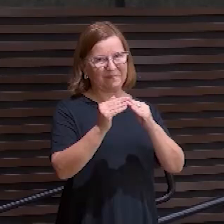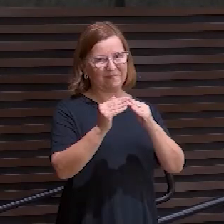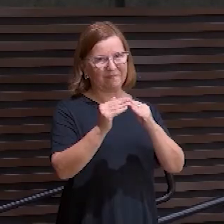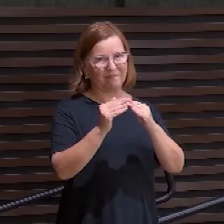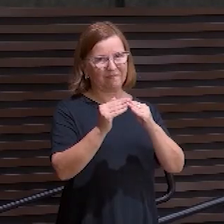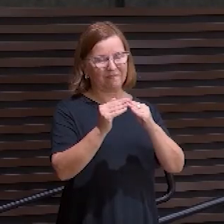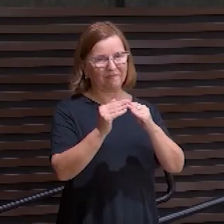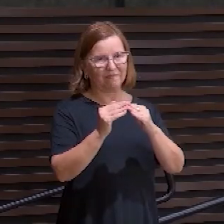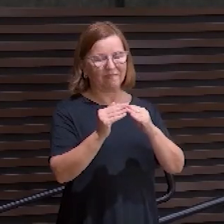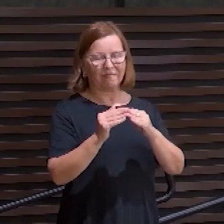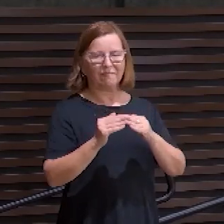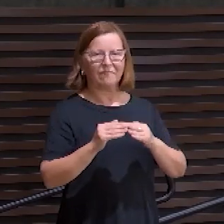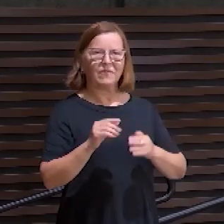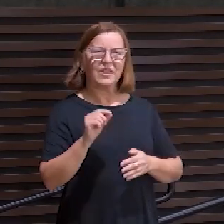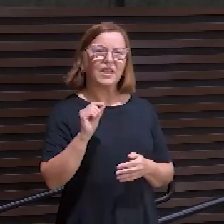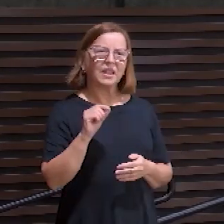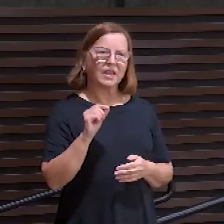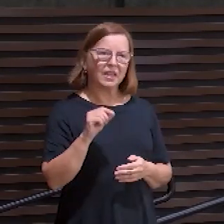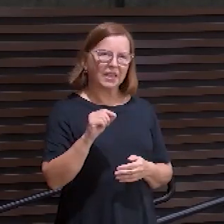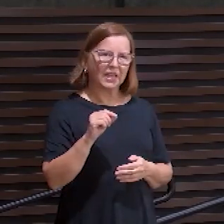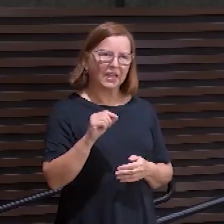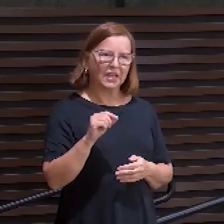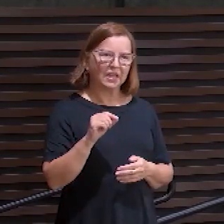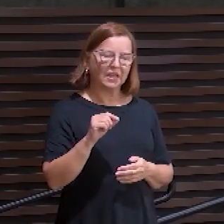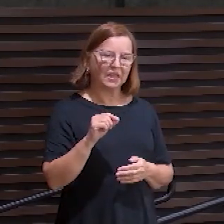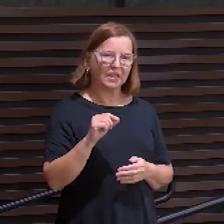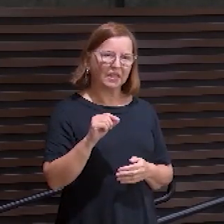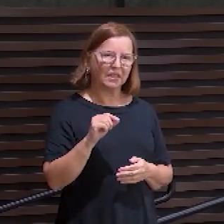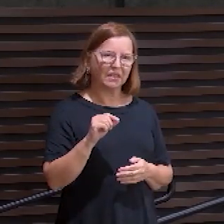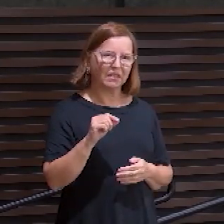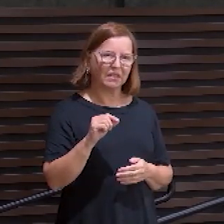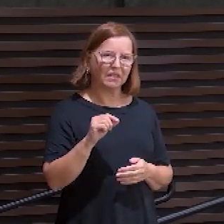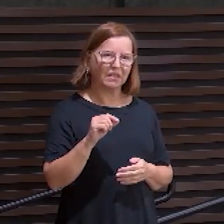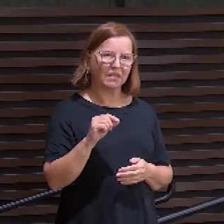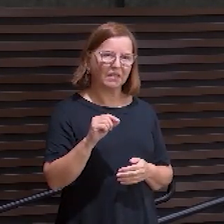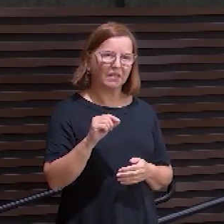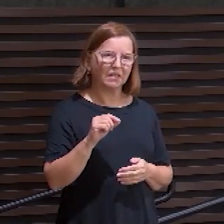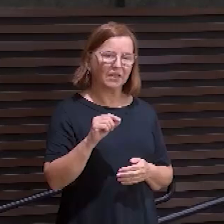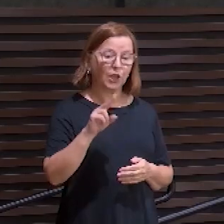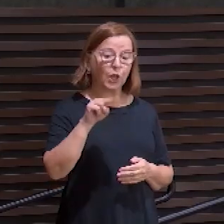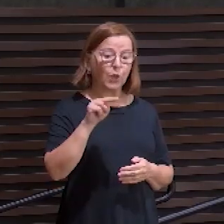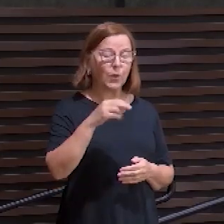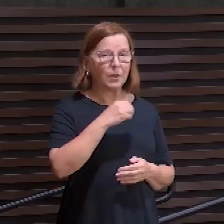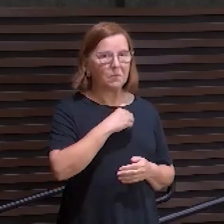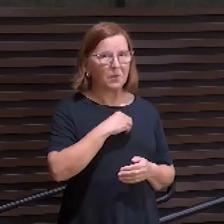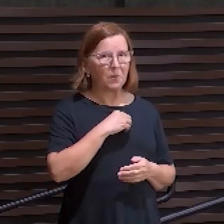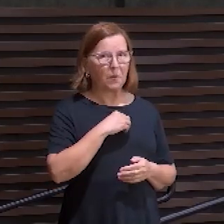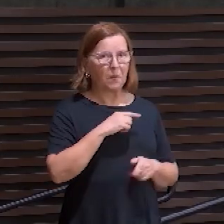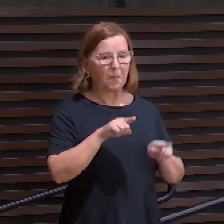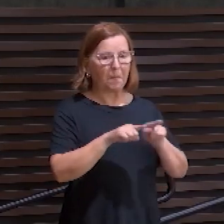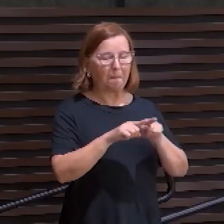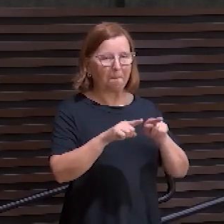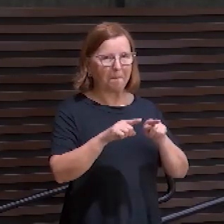Quem é aquele que, não tendo pecado, se fez pecado por nós?